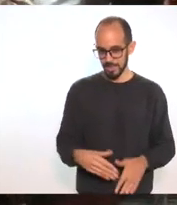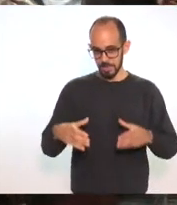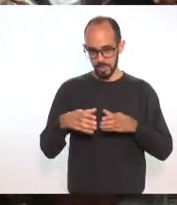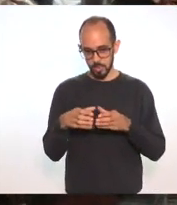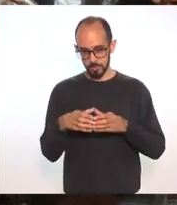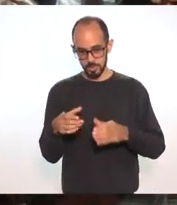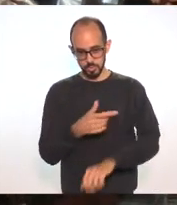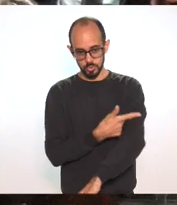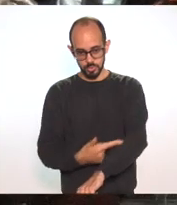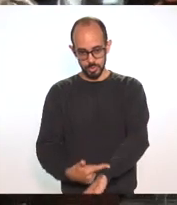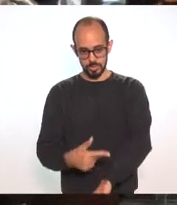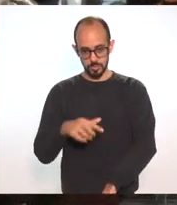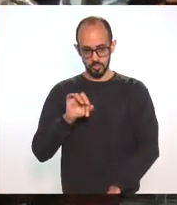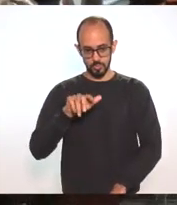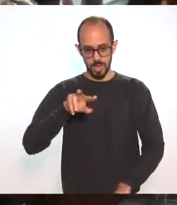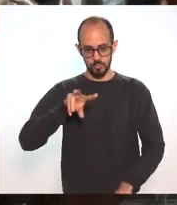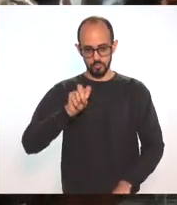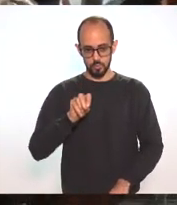Serafini.